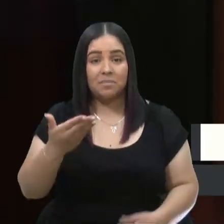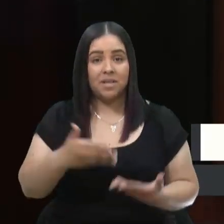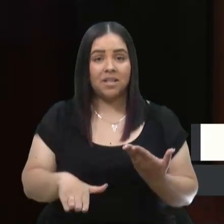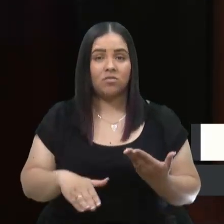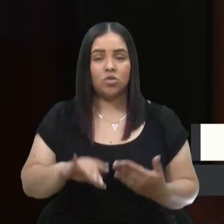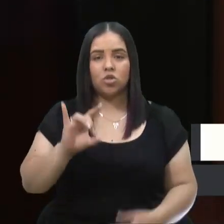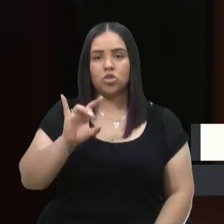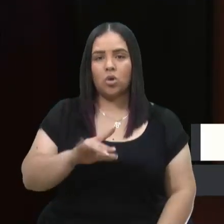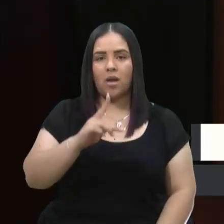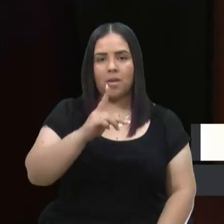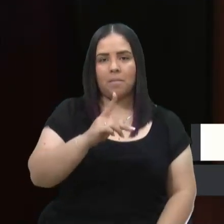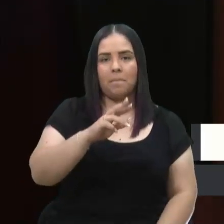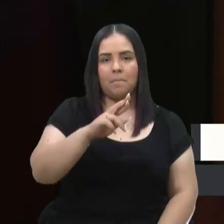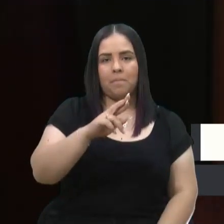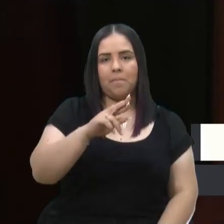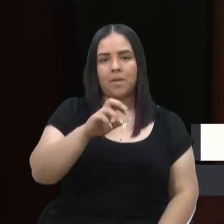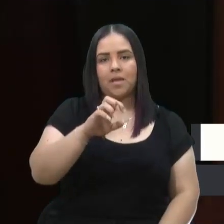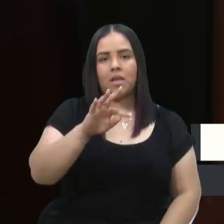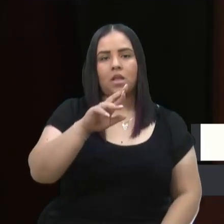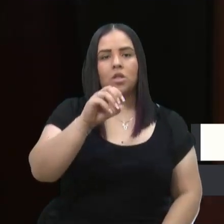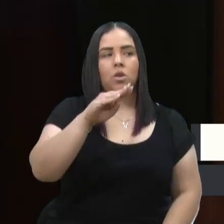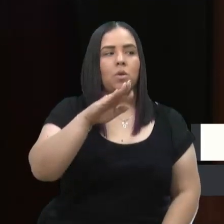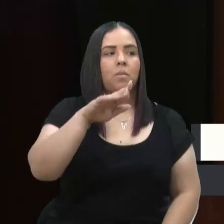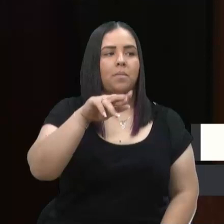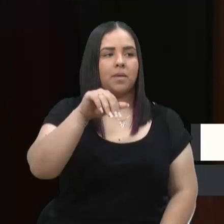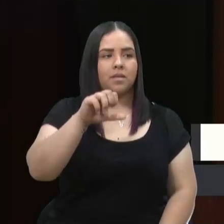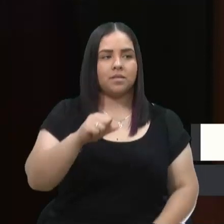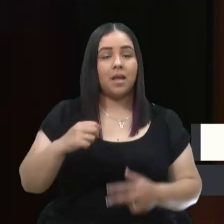a Petrobras perdeu até ontem